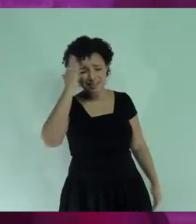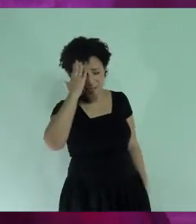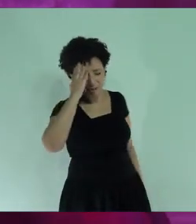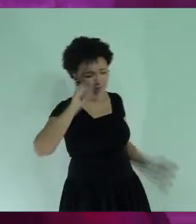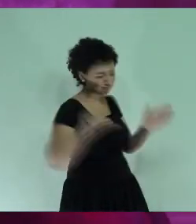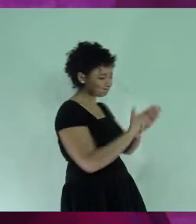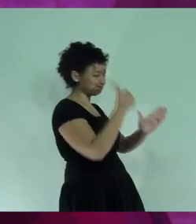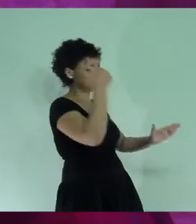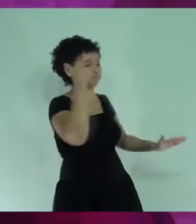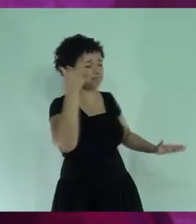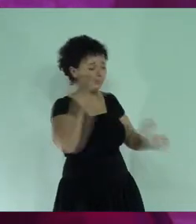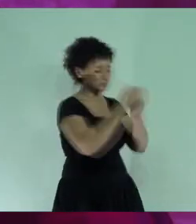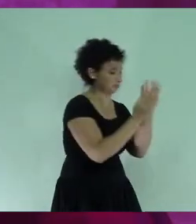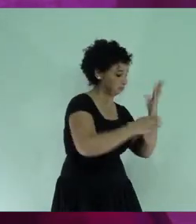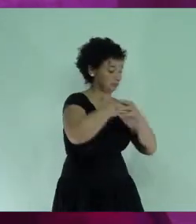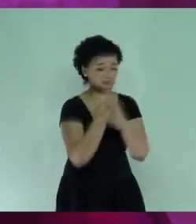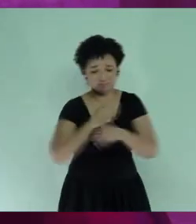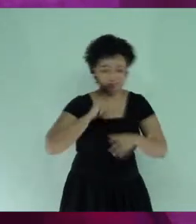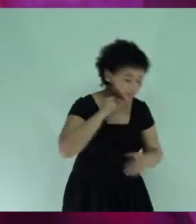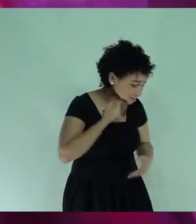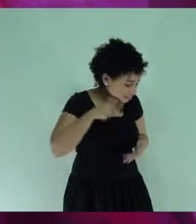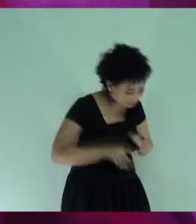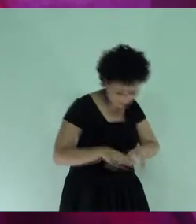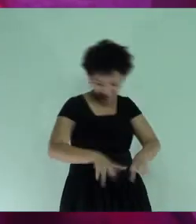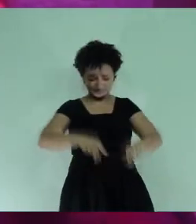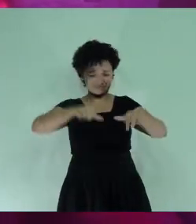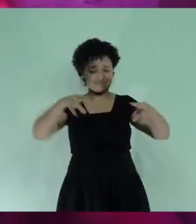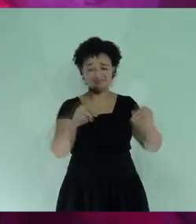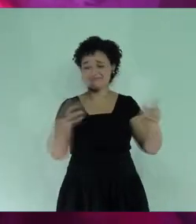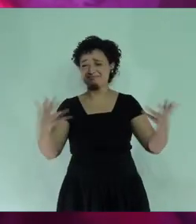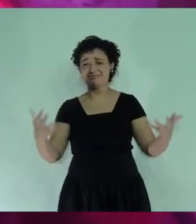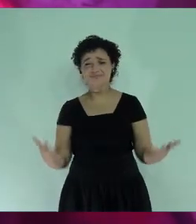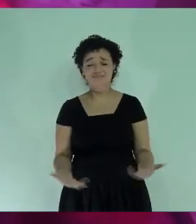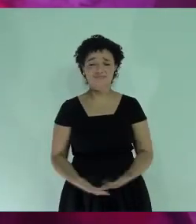sabia que deveria primeiro sujar as mãos de lama.